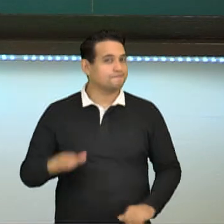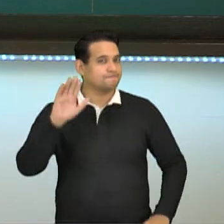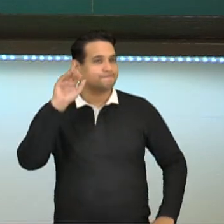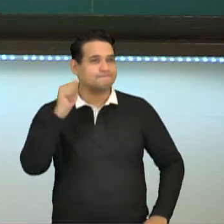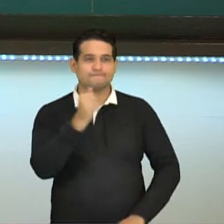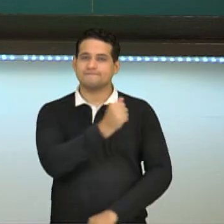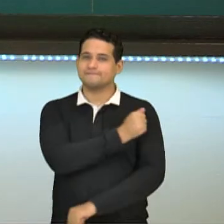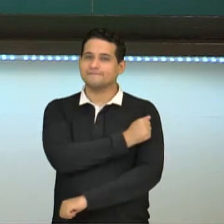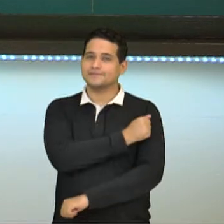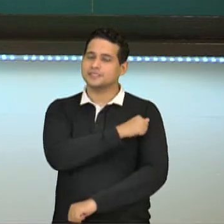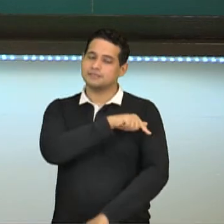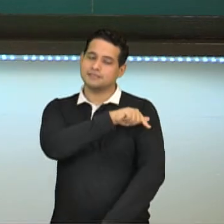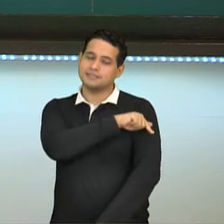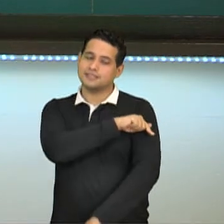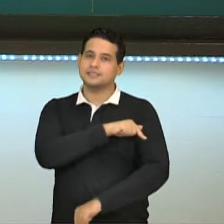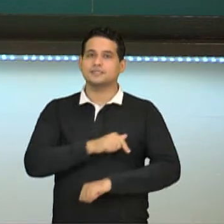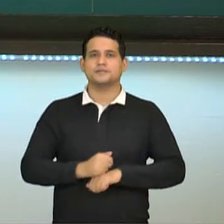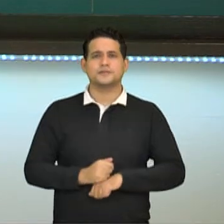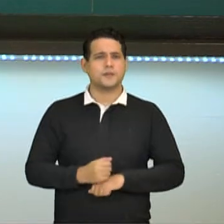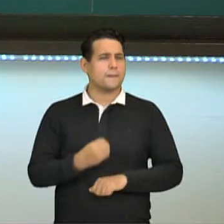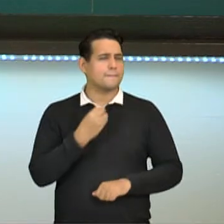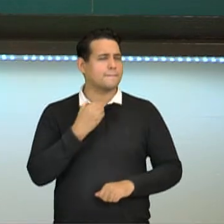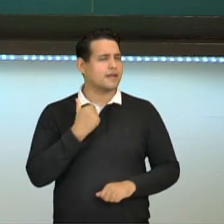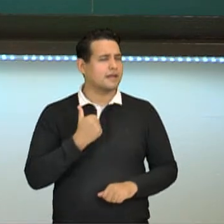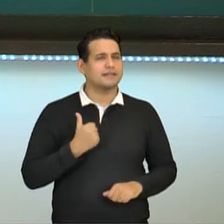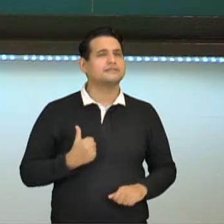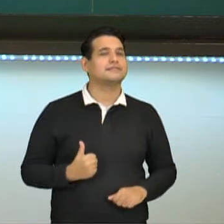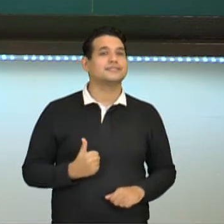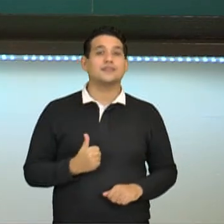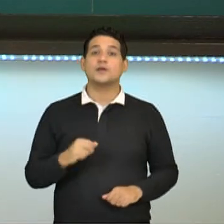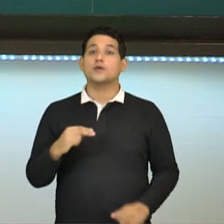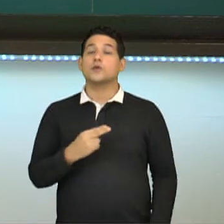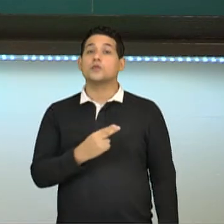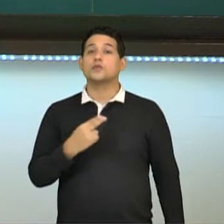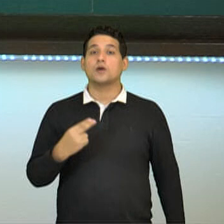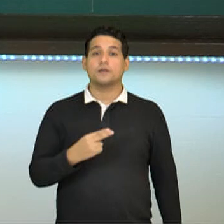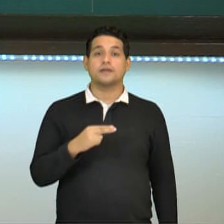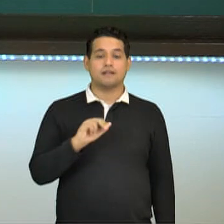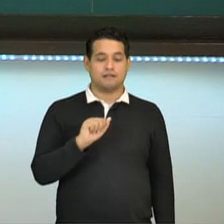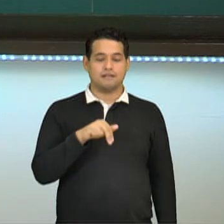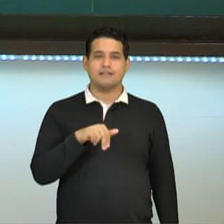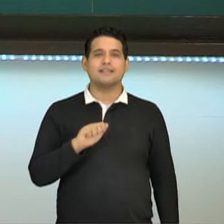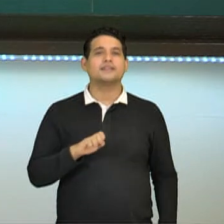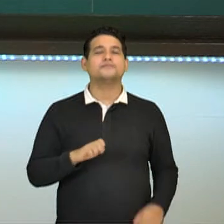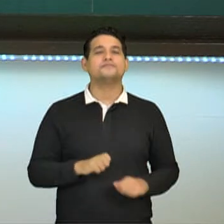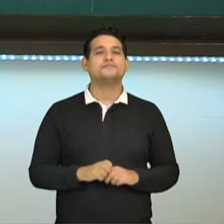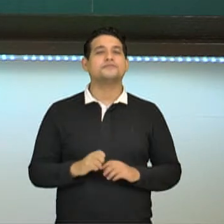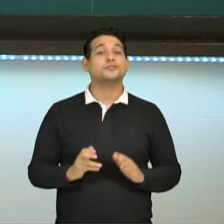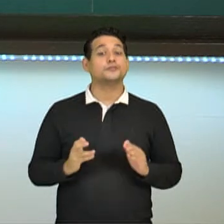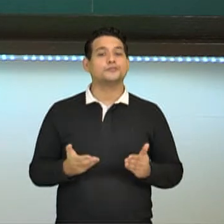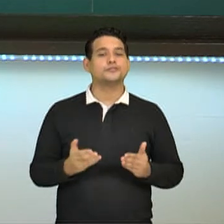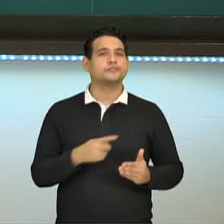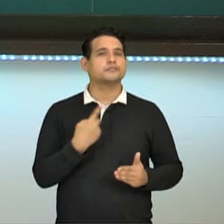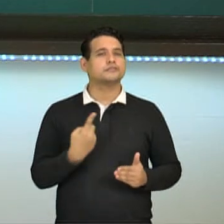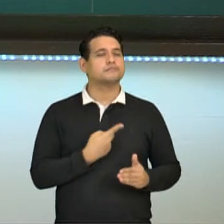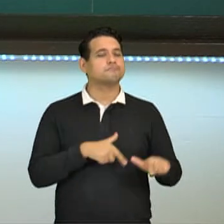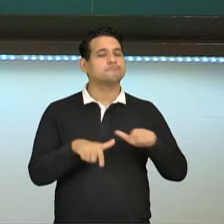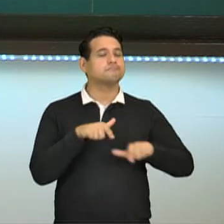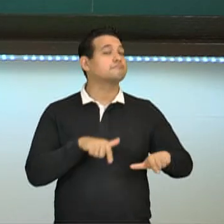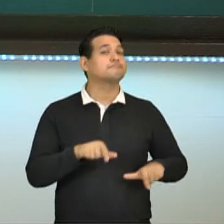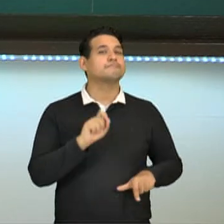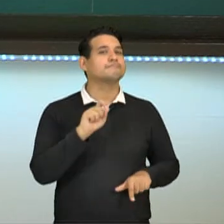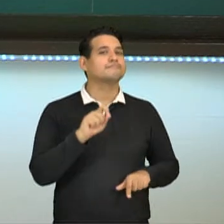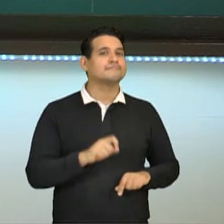Olá, estudantes do 7º ano, tudo bem com vocês? Eu me chamo professora Anne e hoje nós vamos